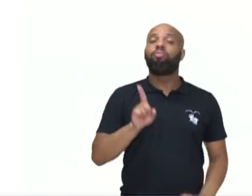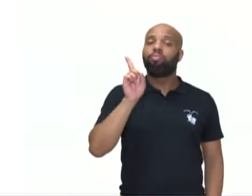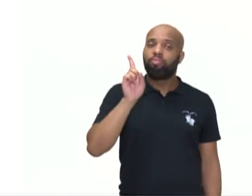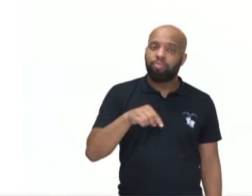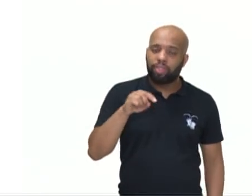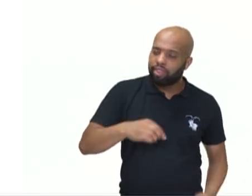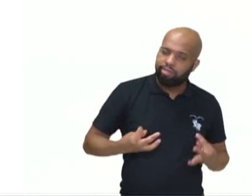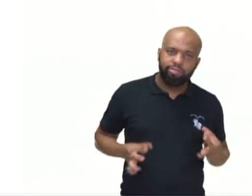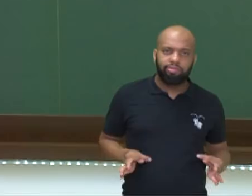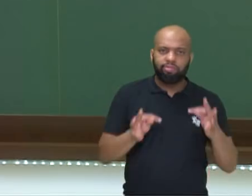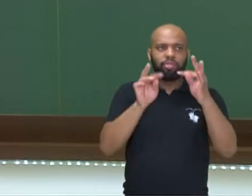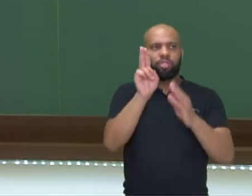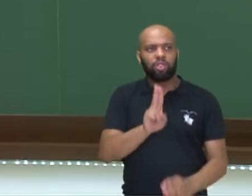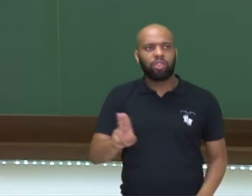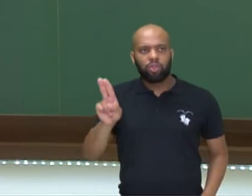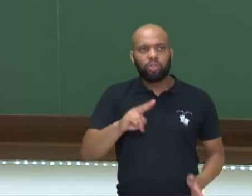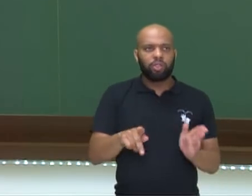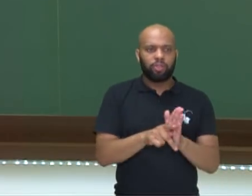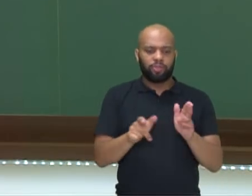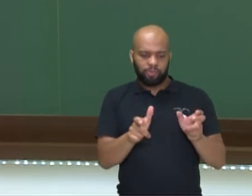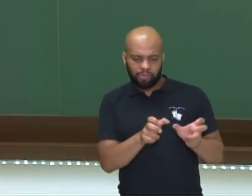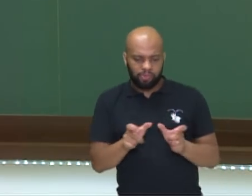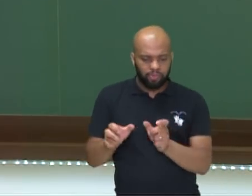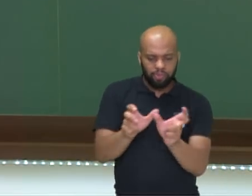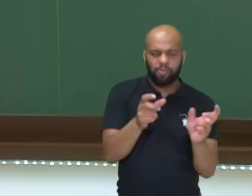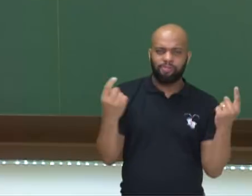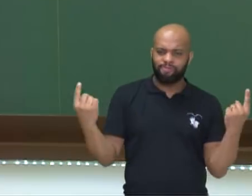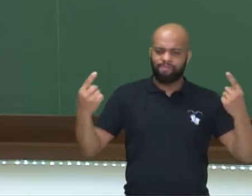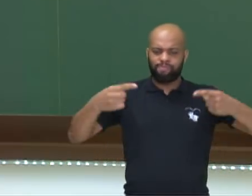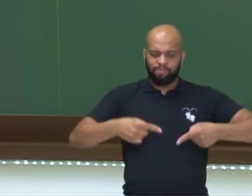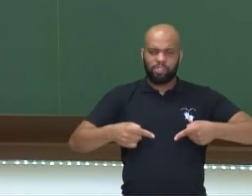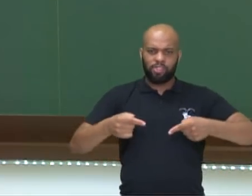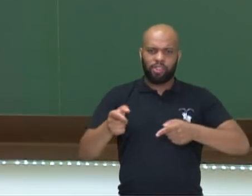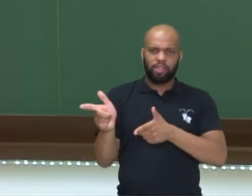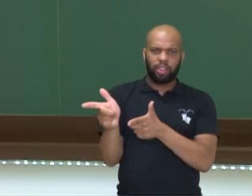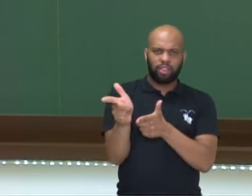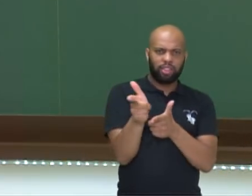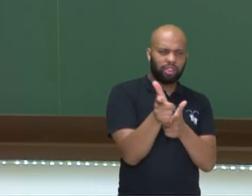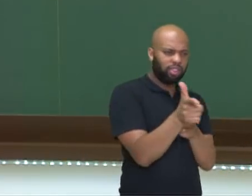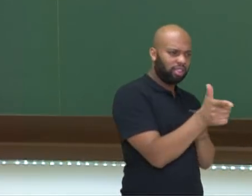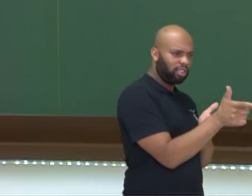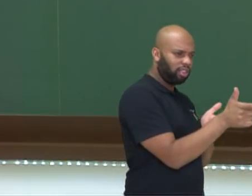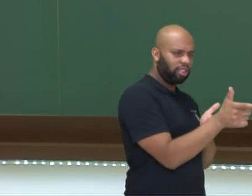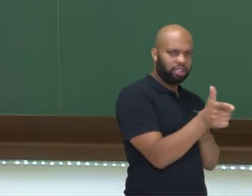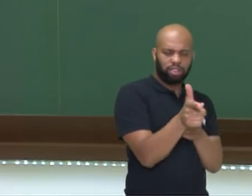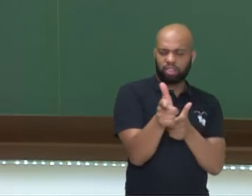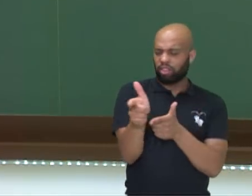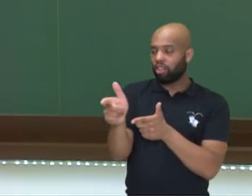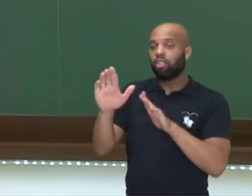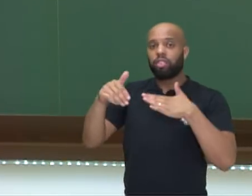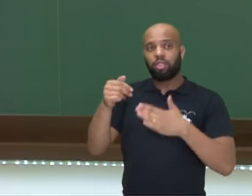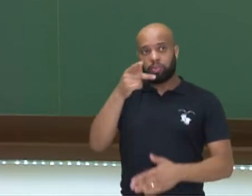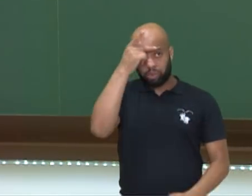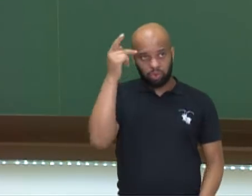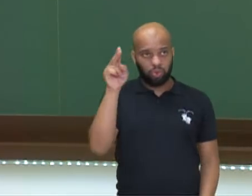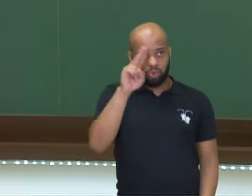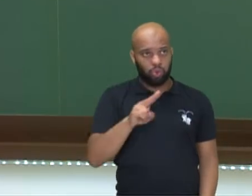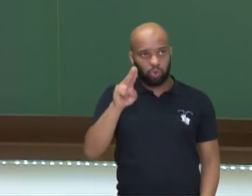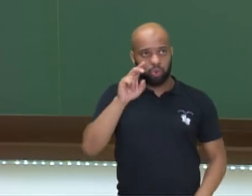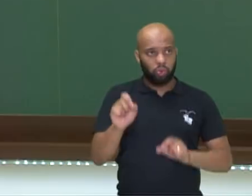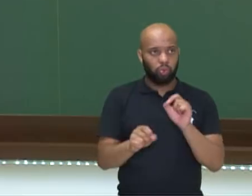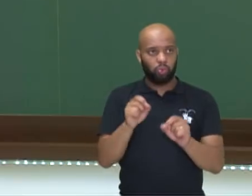equipamento desenvolvido mais para os jogos de combate e de tiro, certo? O usuário utiliza quase que